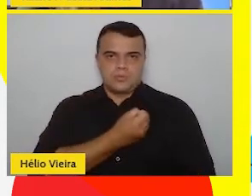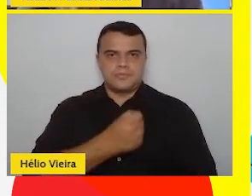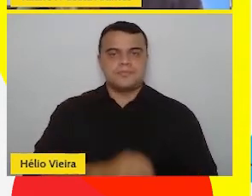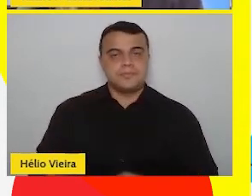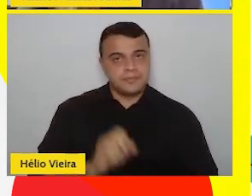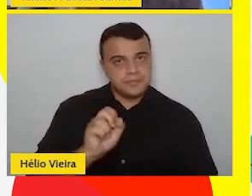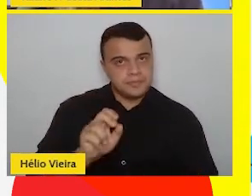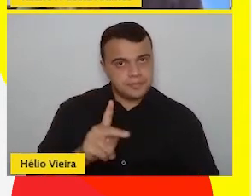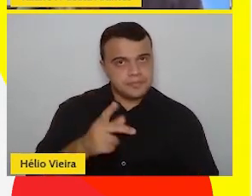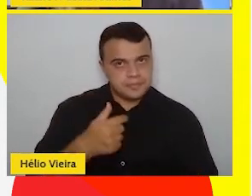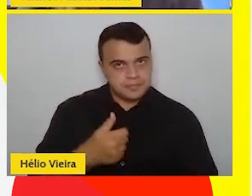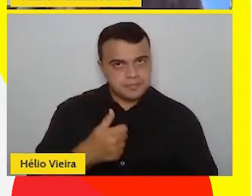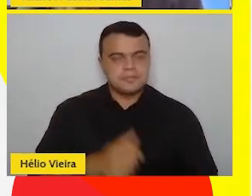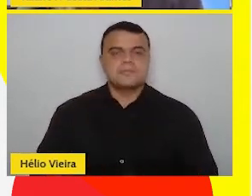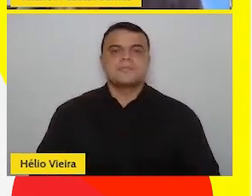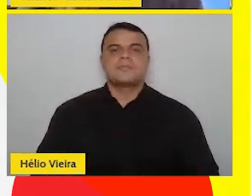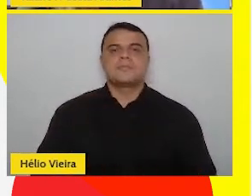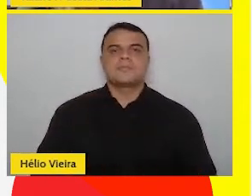ok?